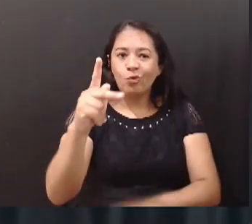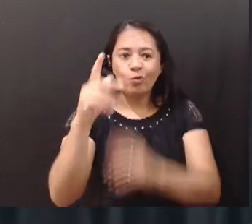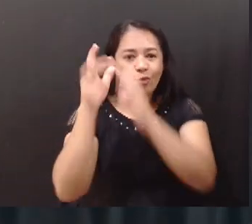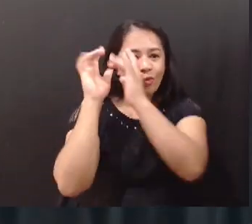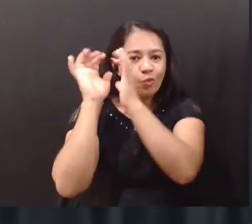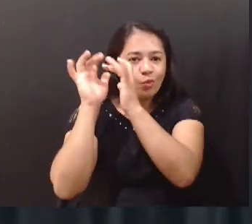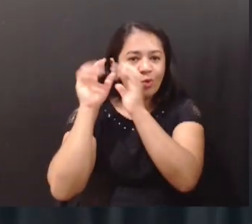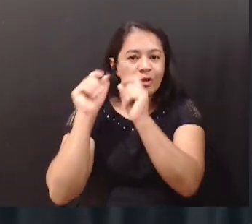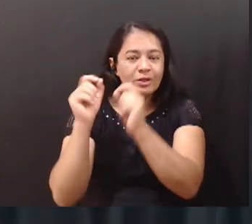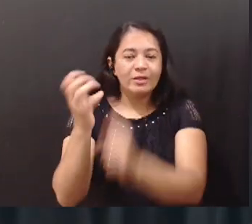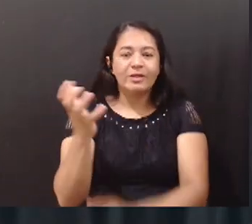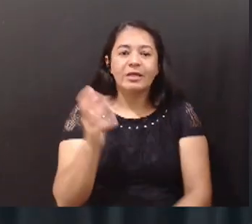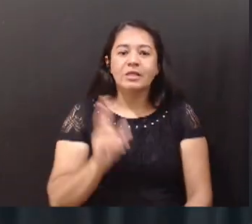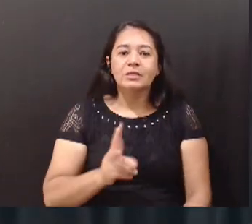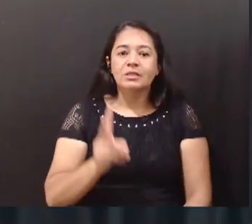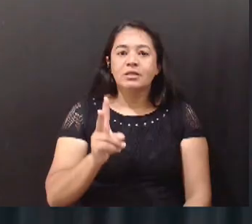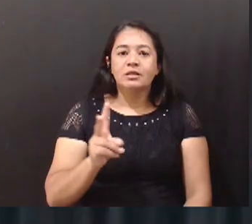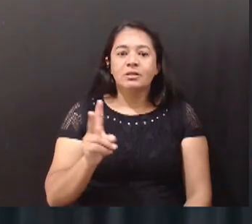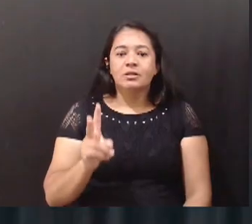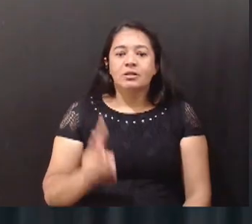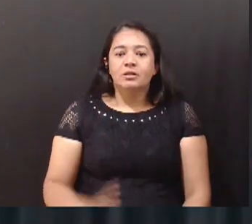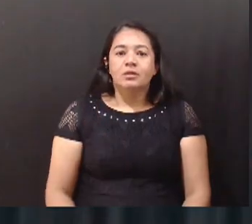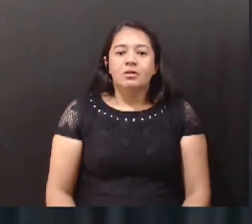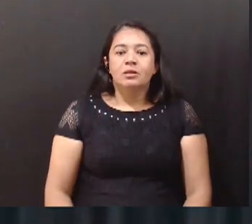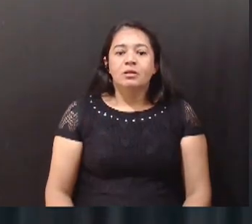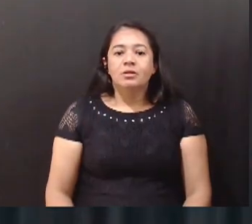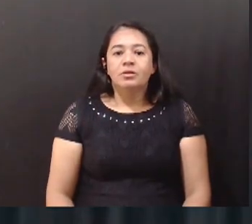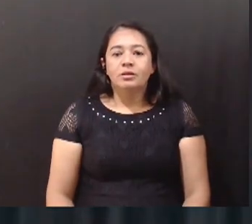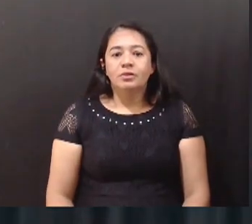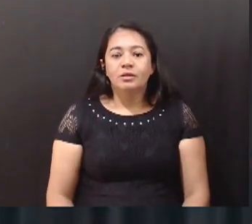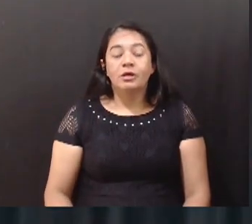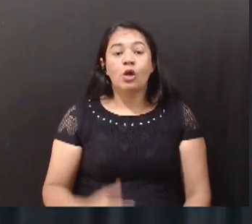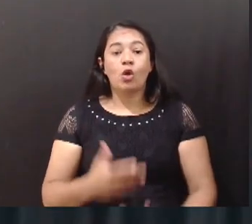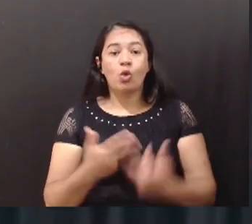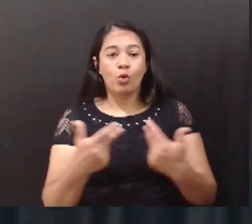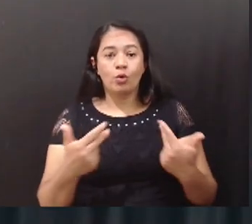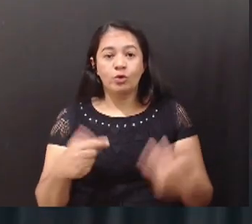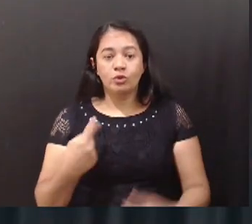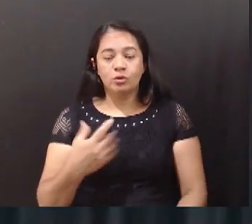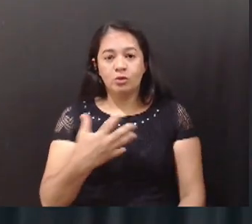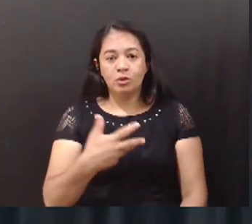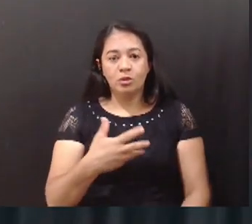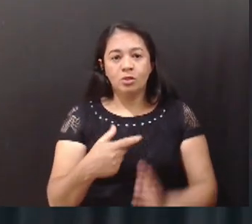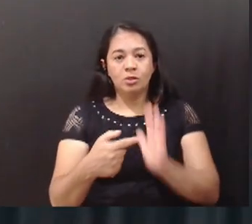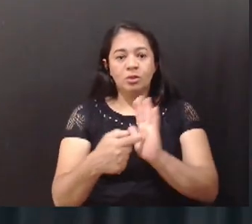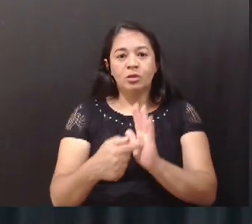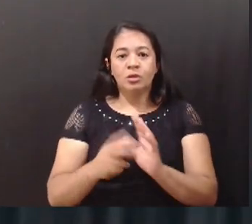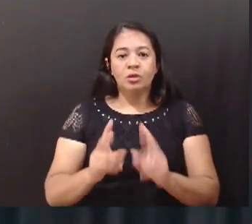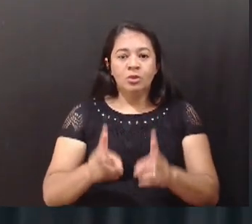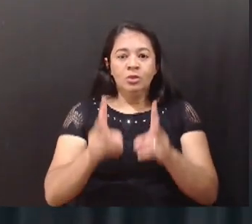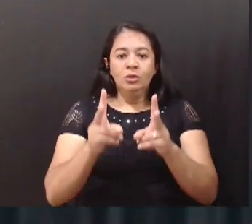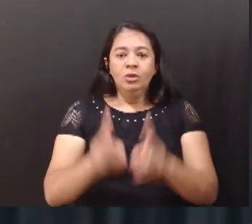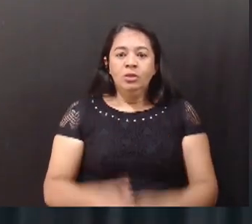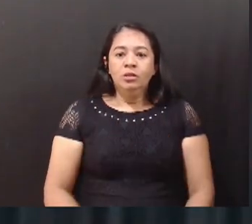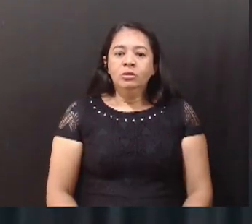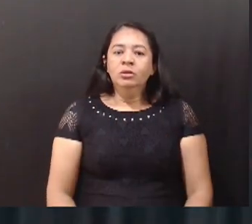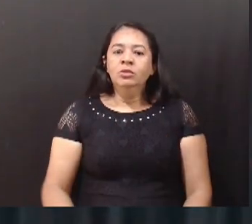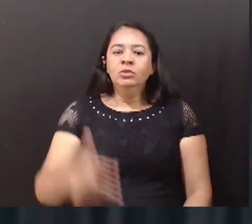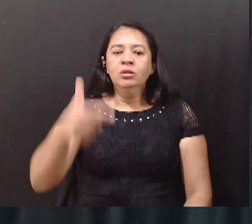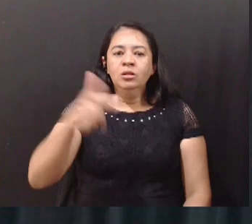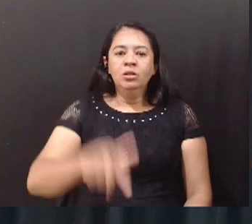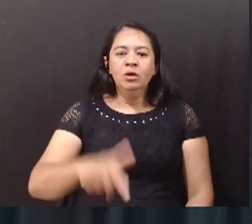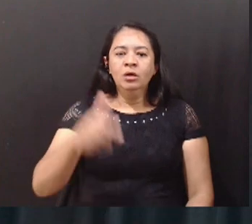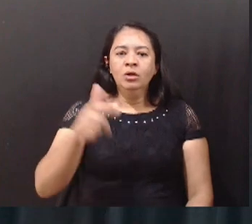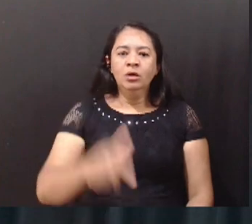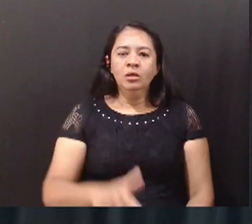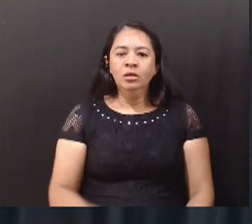sempre esse... Quando a gente fala reforçador, é algo que faz o nosso comportamento se manter. Então, se repetir.